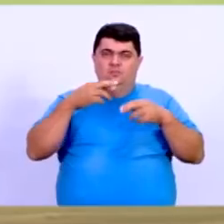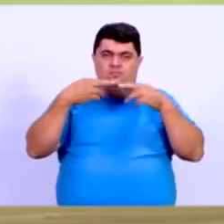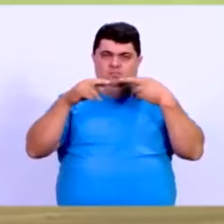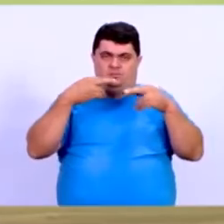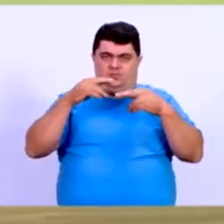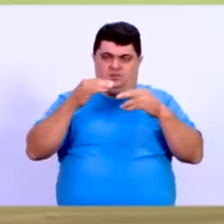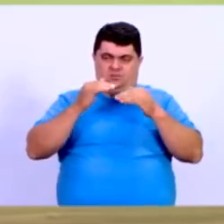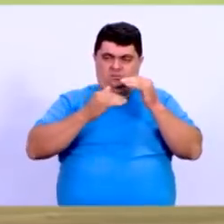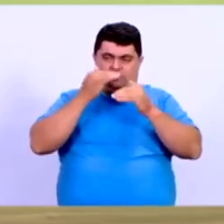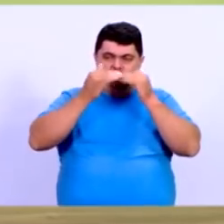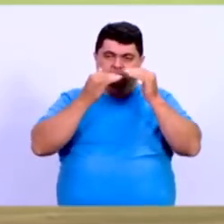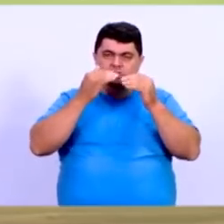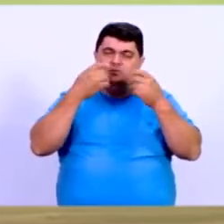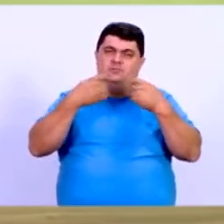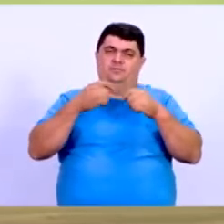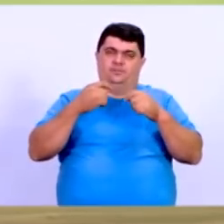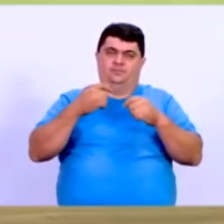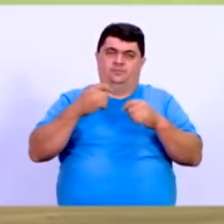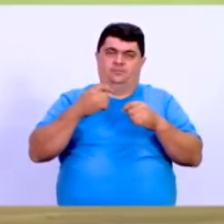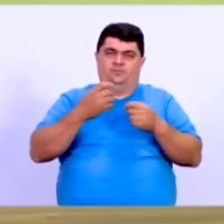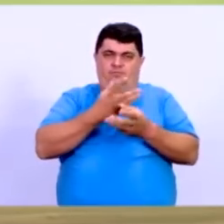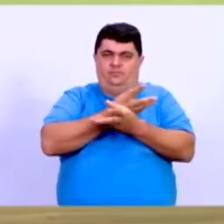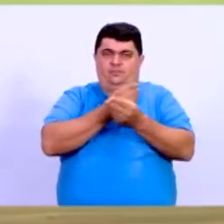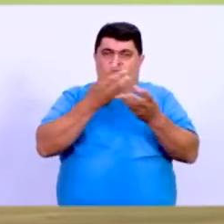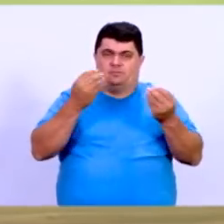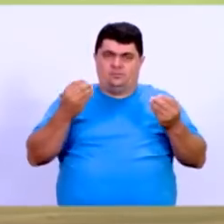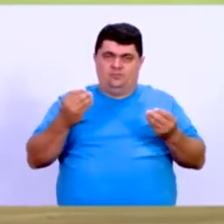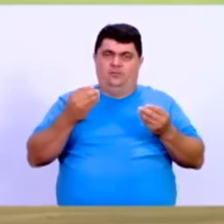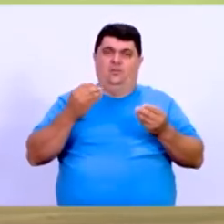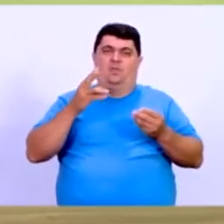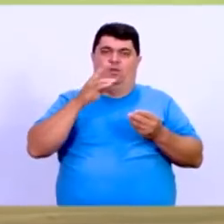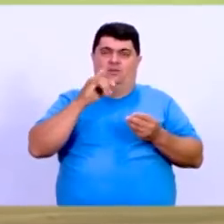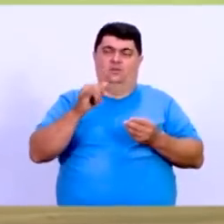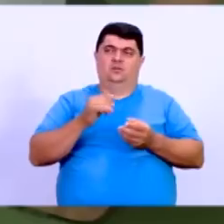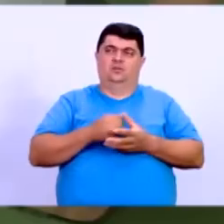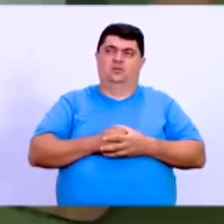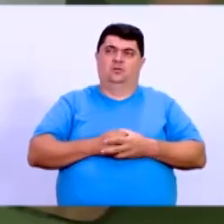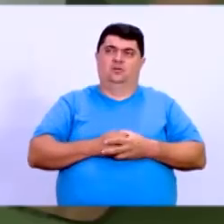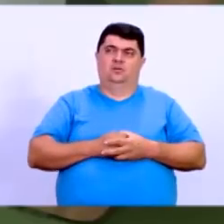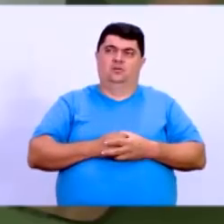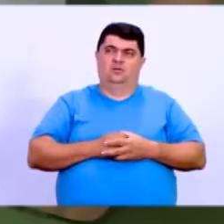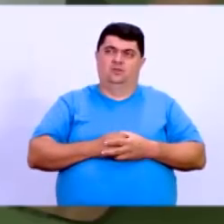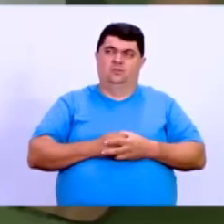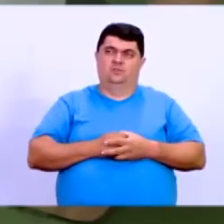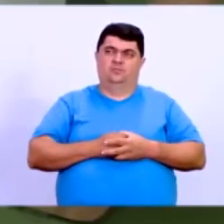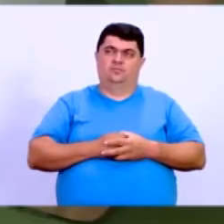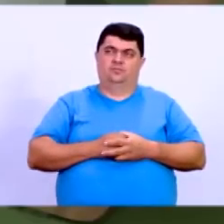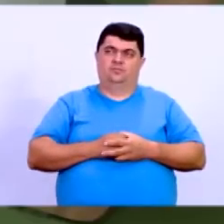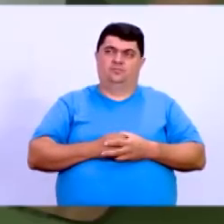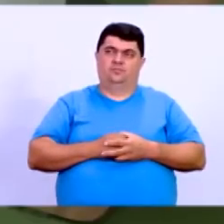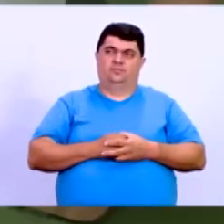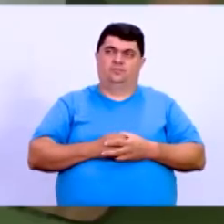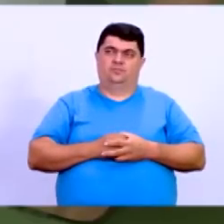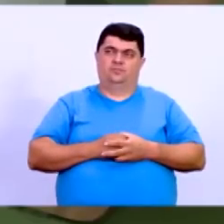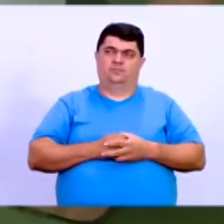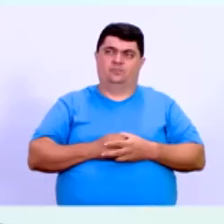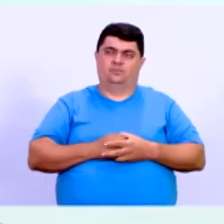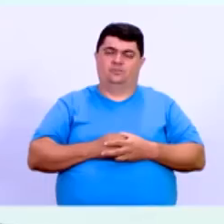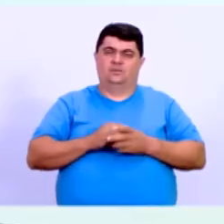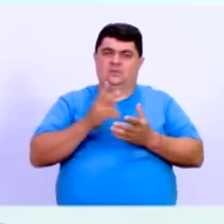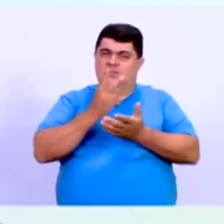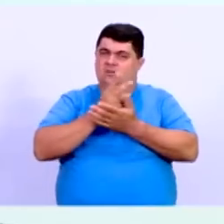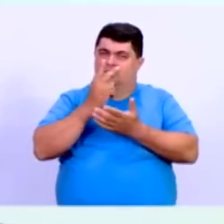outro ponto que nós vamos abordar muito durante as próximas aulas, durante a disciplina. Então, professor, toda vez que